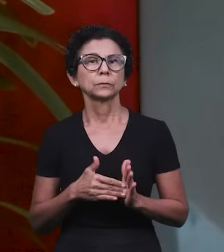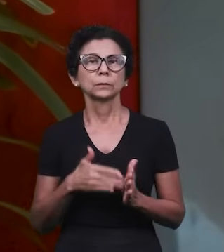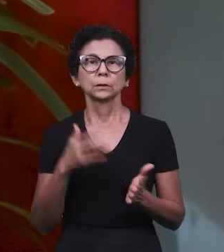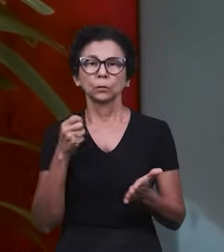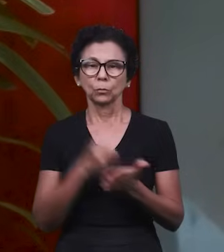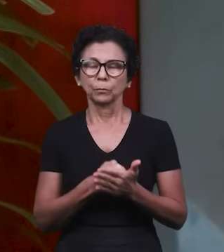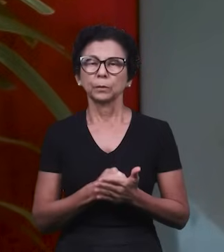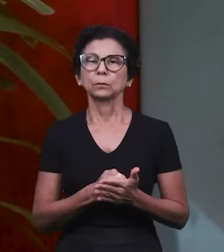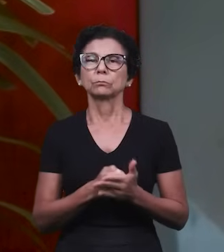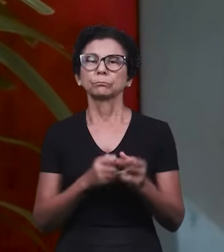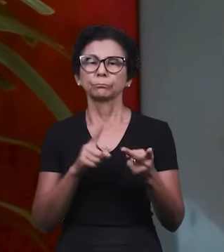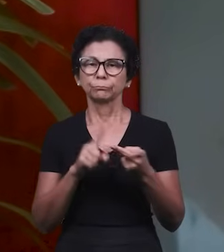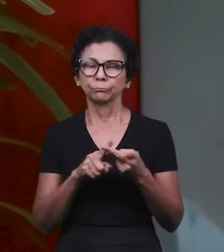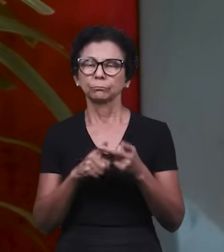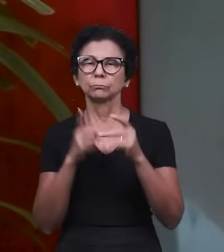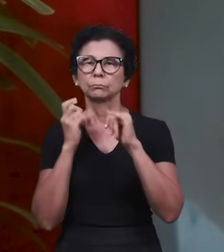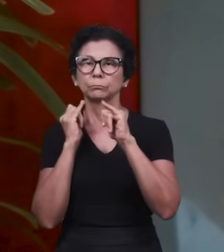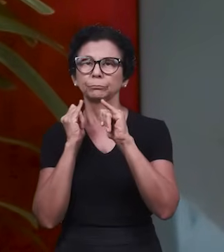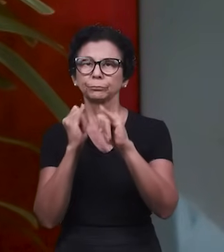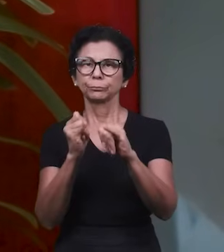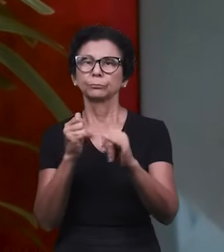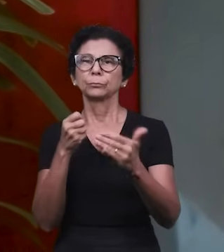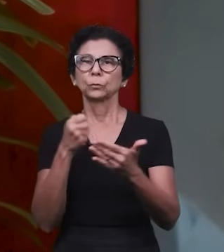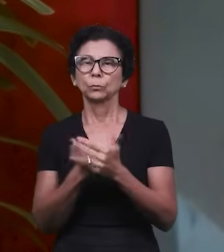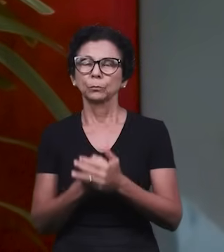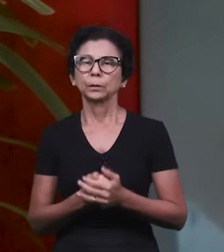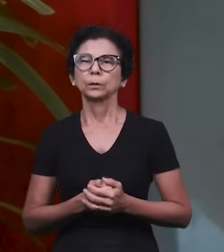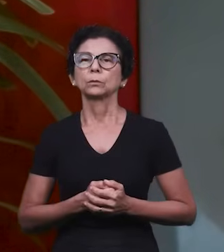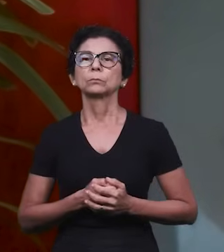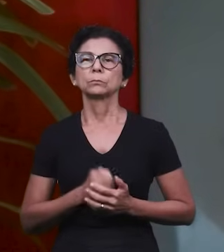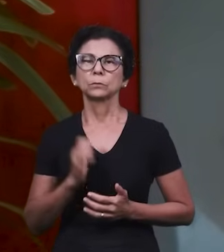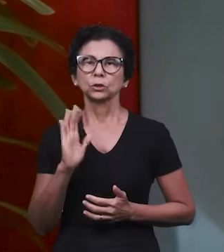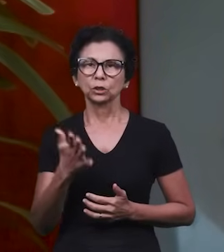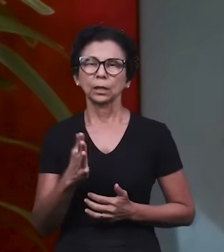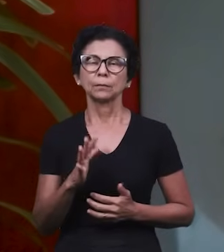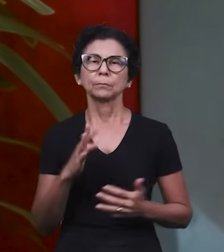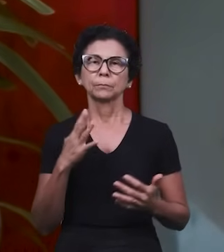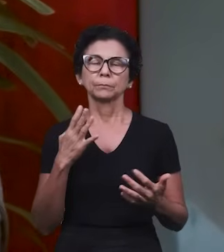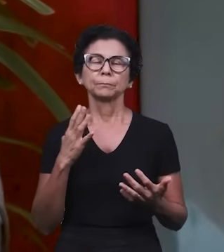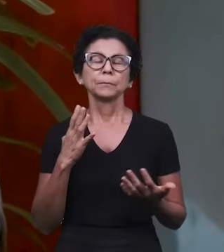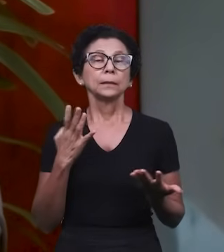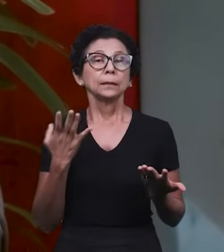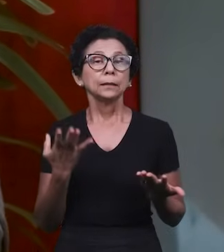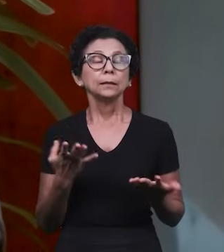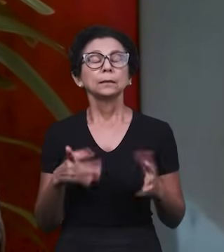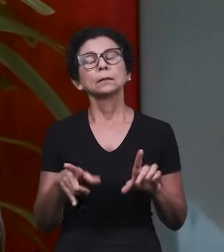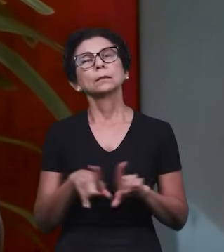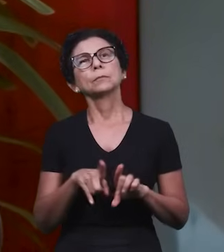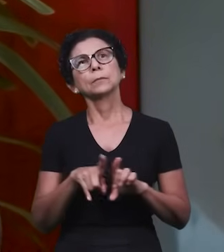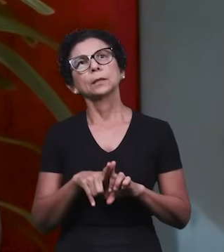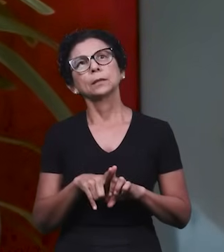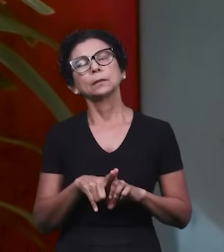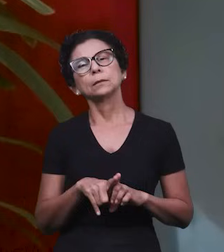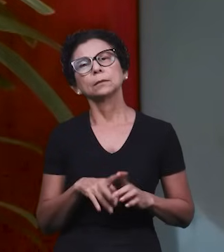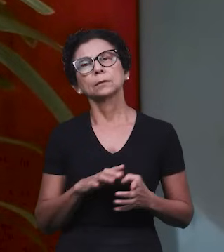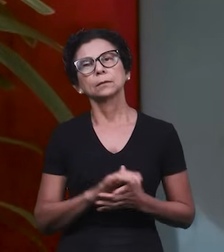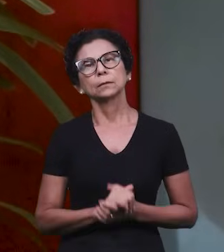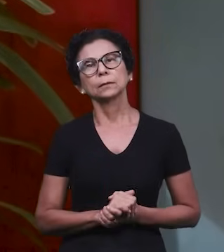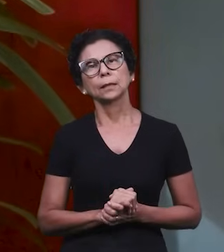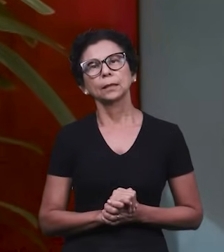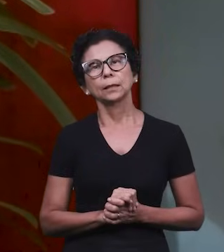né? Ou seja, é mais um sinal que já aconteceu. E você tem um terço dos